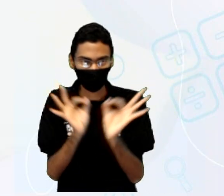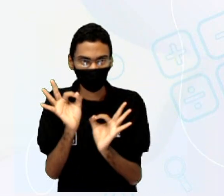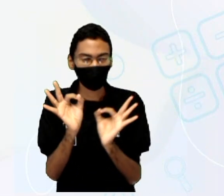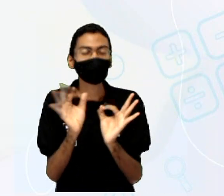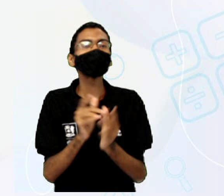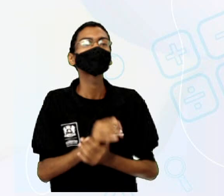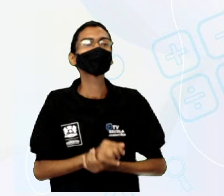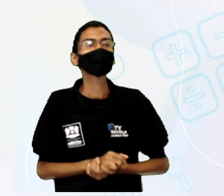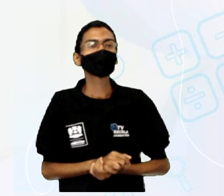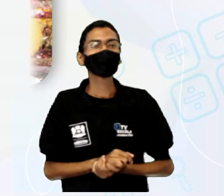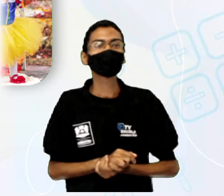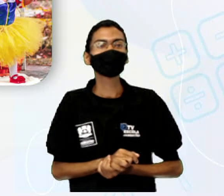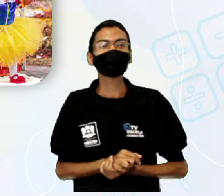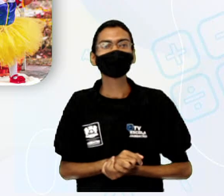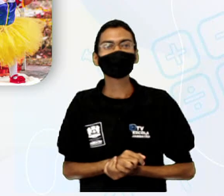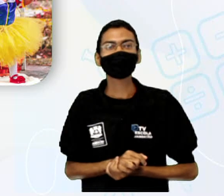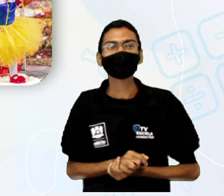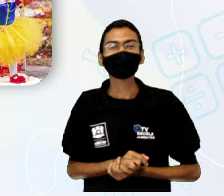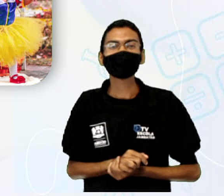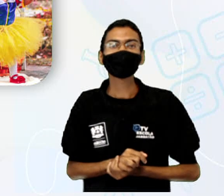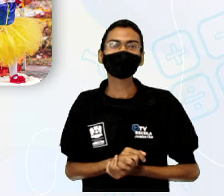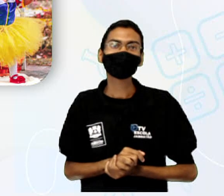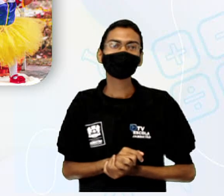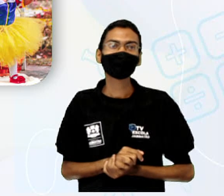were happy.